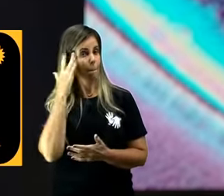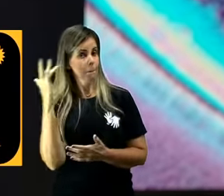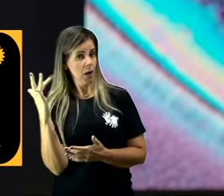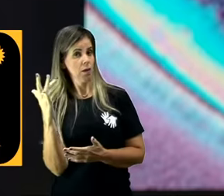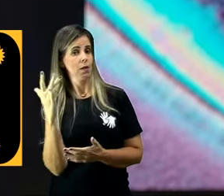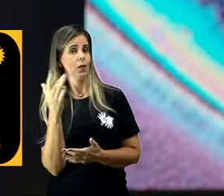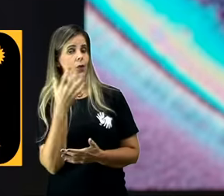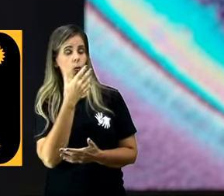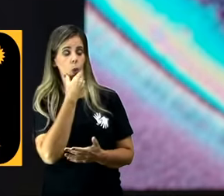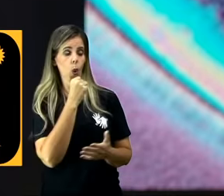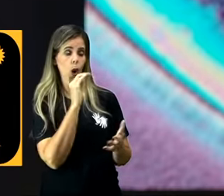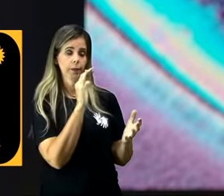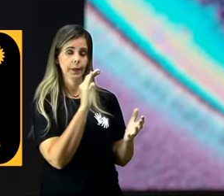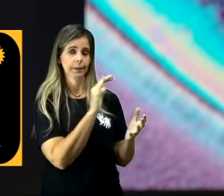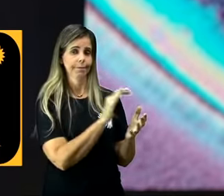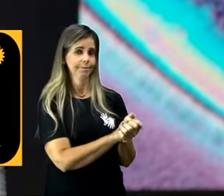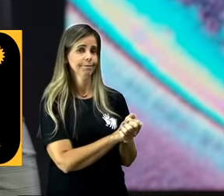besteira.